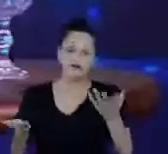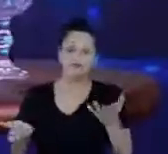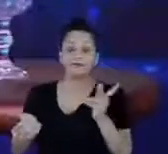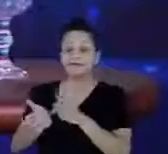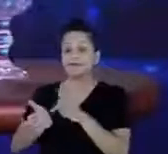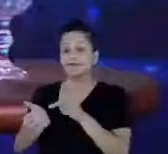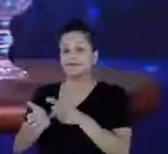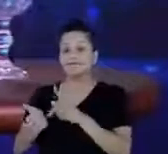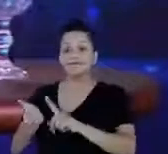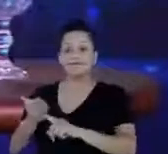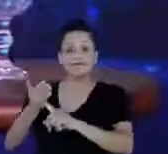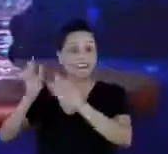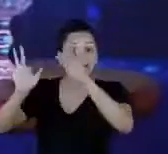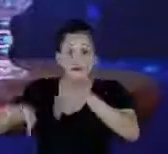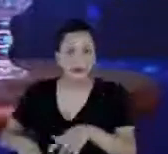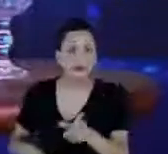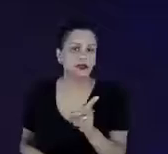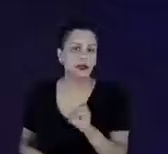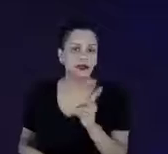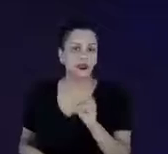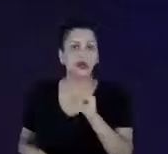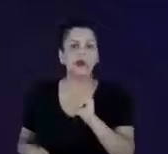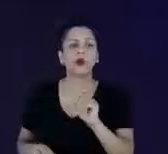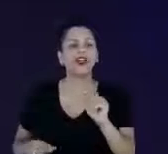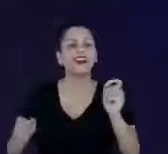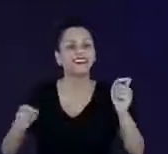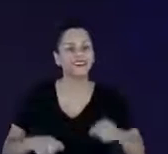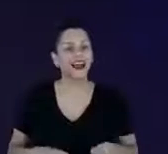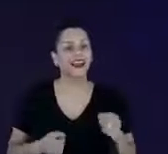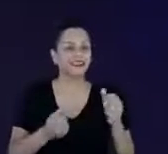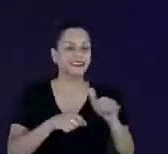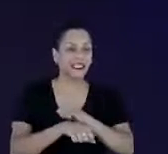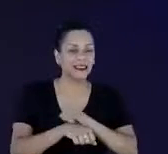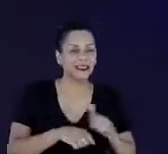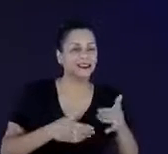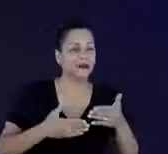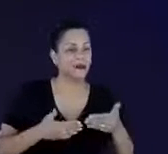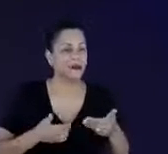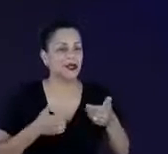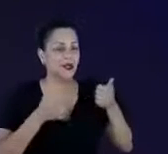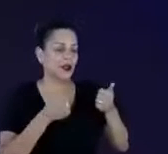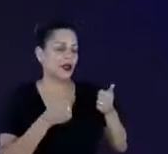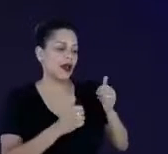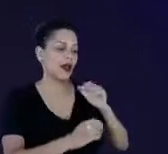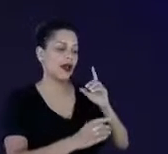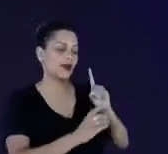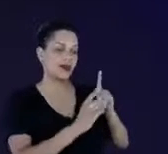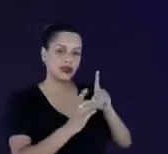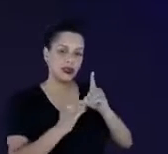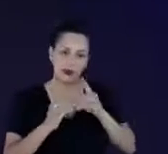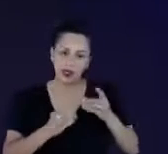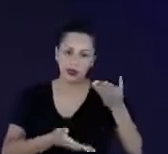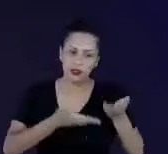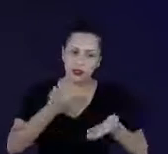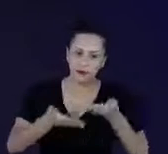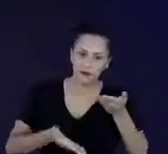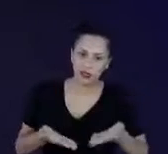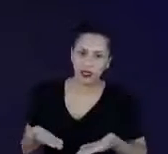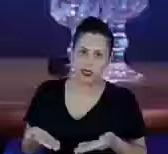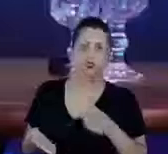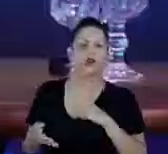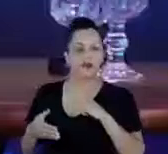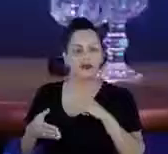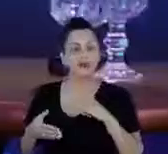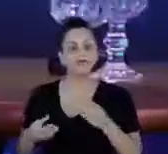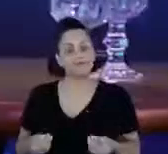ela é como você vê a brisa a melhora da eficiência da Inovação do seu serviço né para você poder dedicar-se